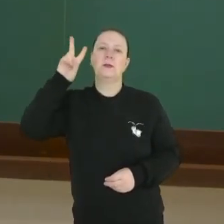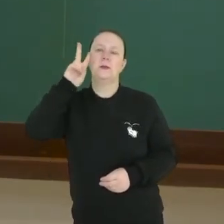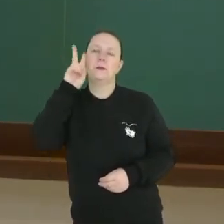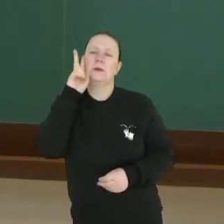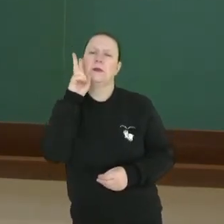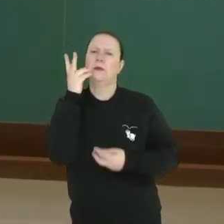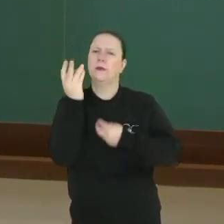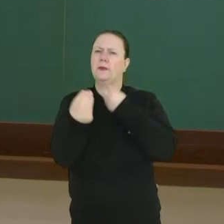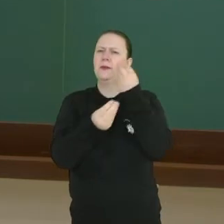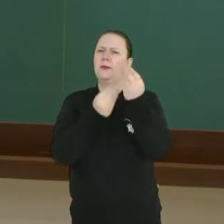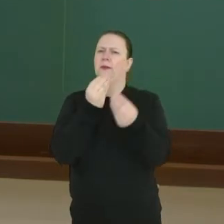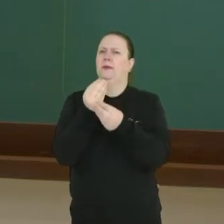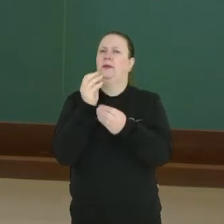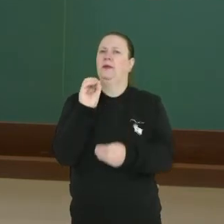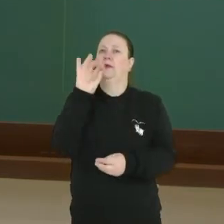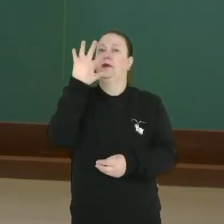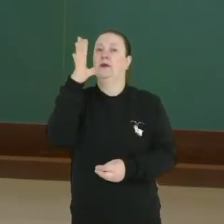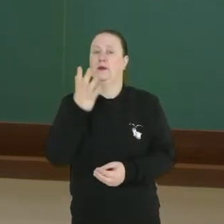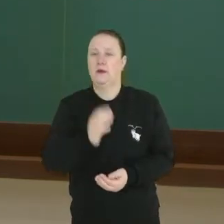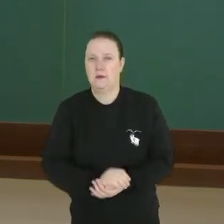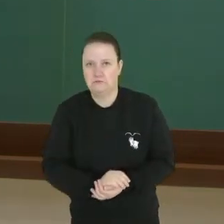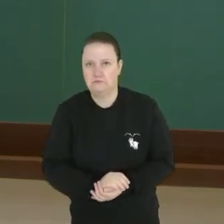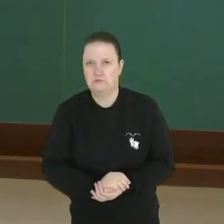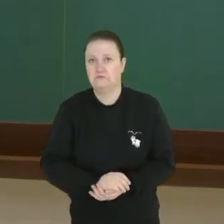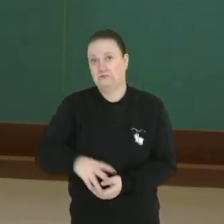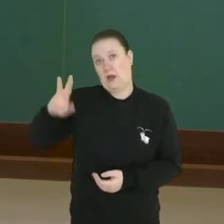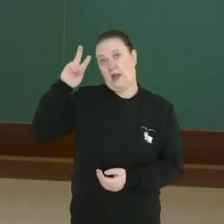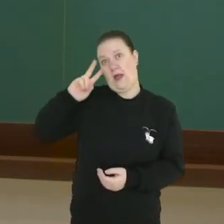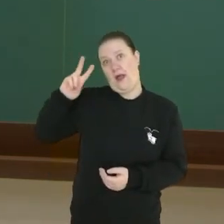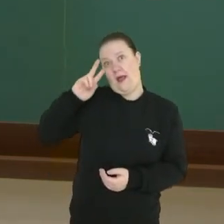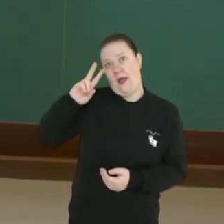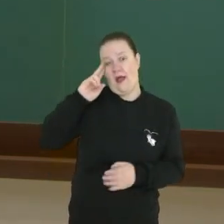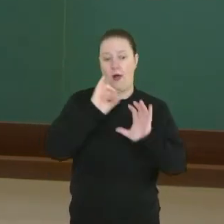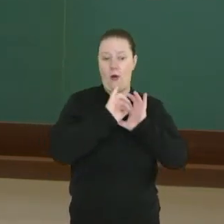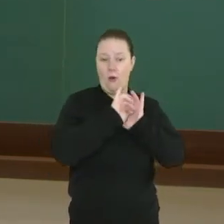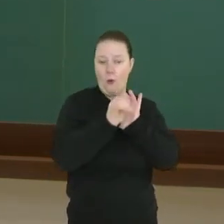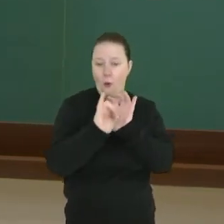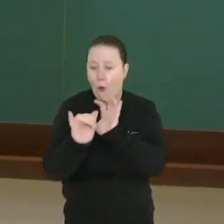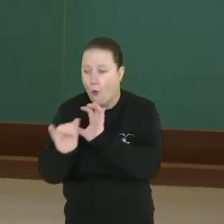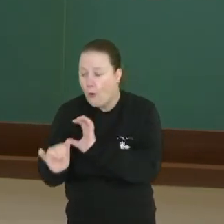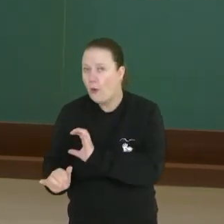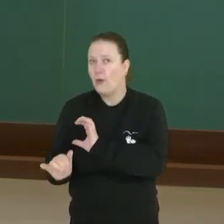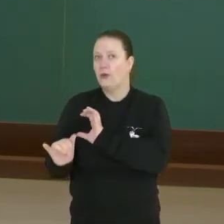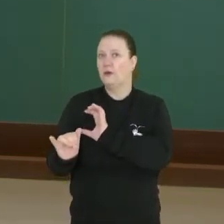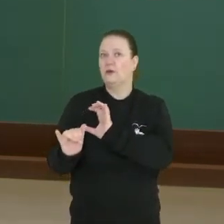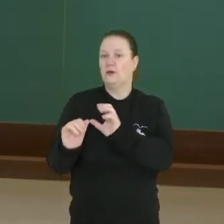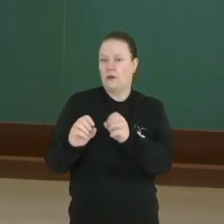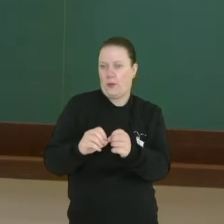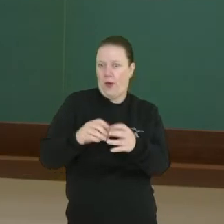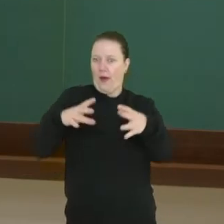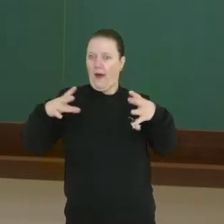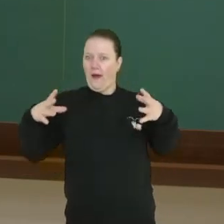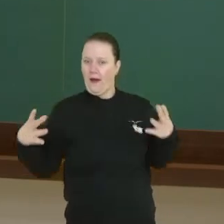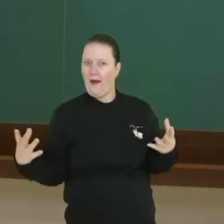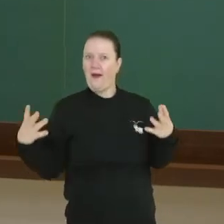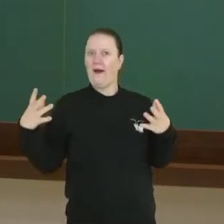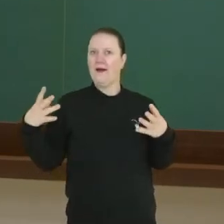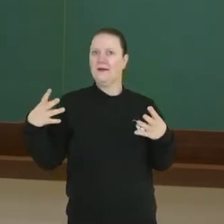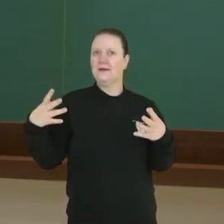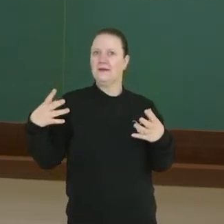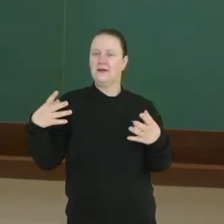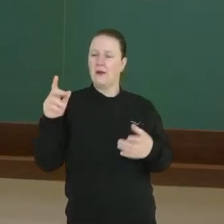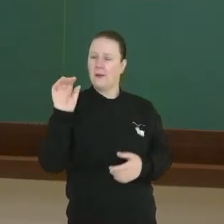forma que ela ocorre? Será que é aquelas histórias de contos de fadas, com príncipes,